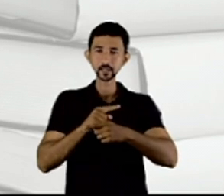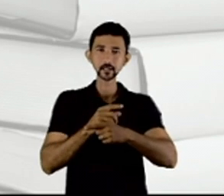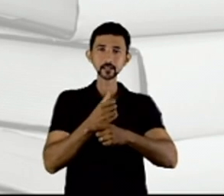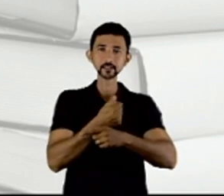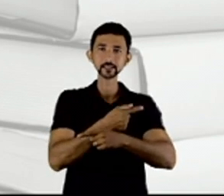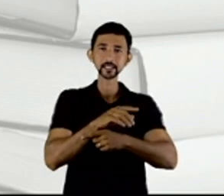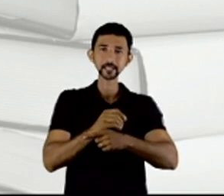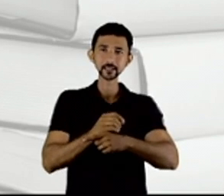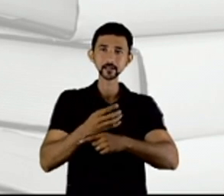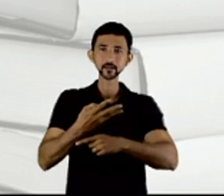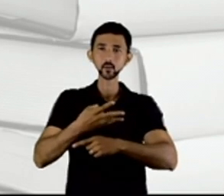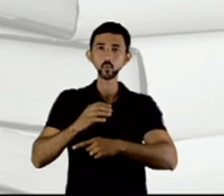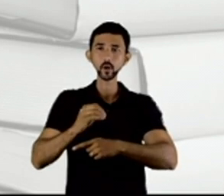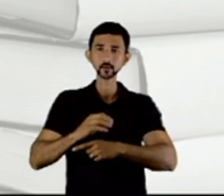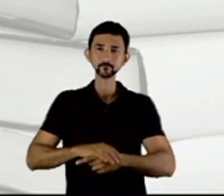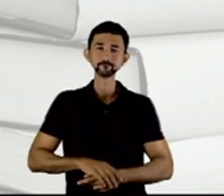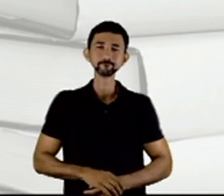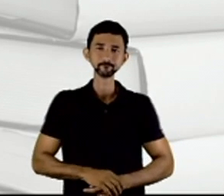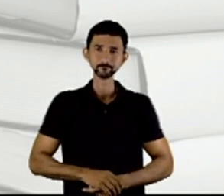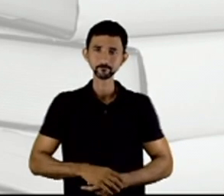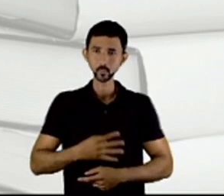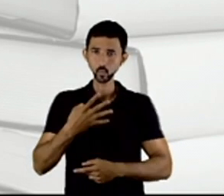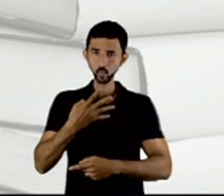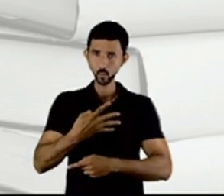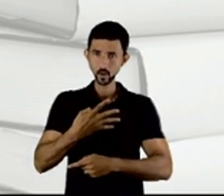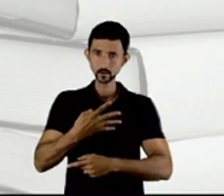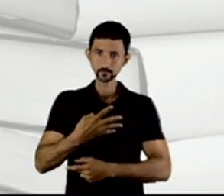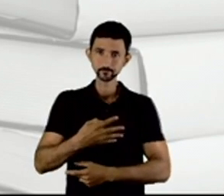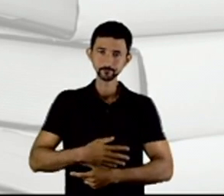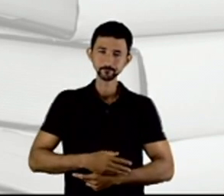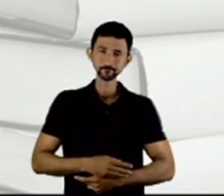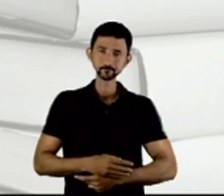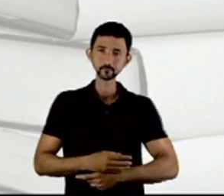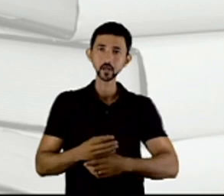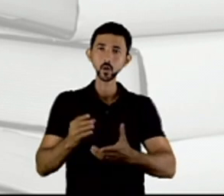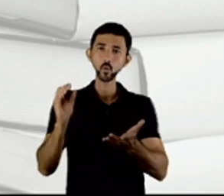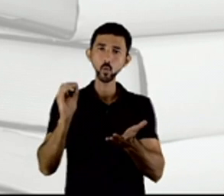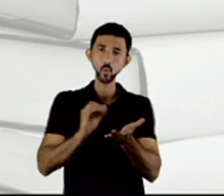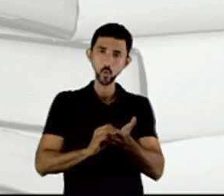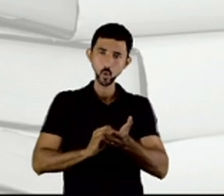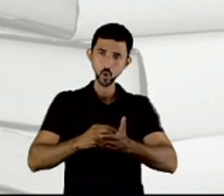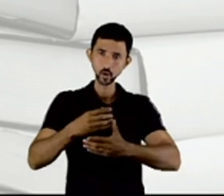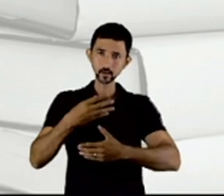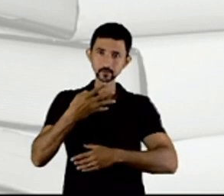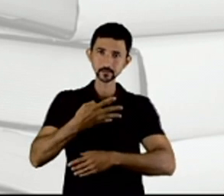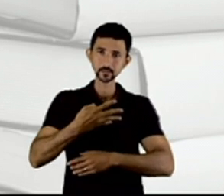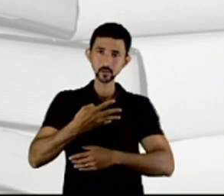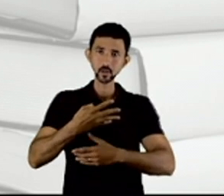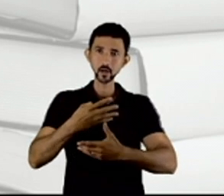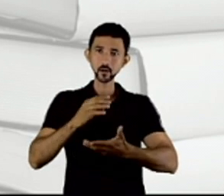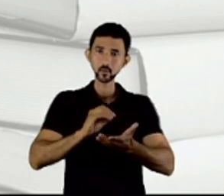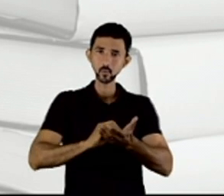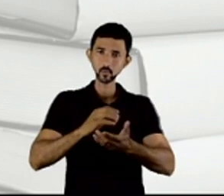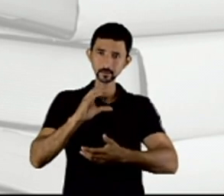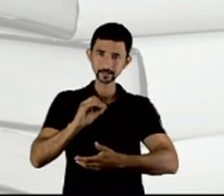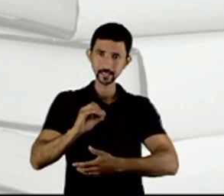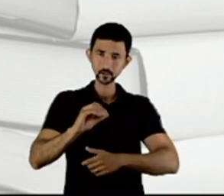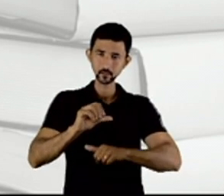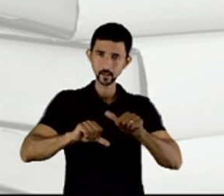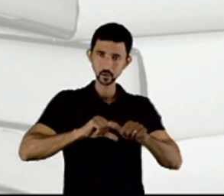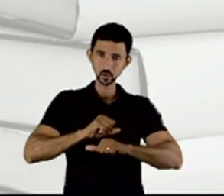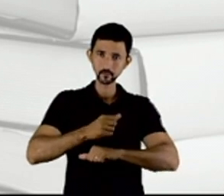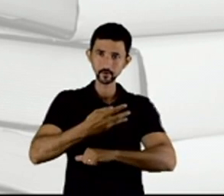70, 4. E aí você, para continuar a conta, coloca o 0, que você vai